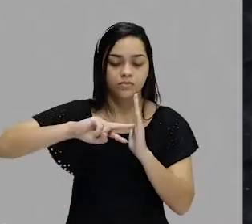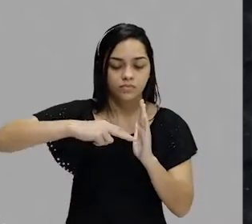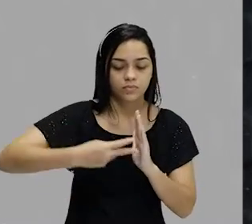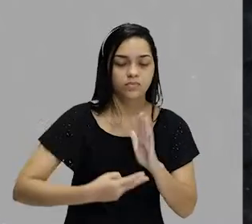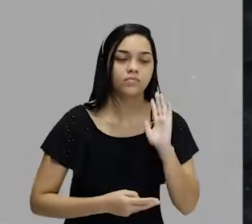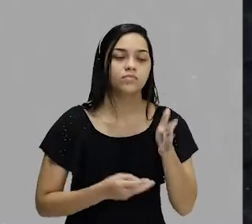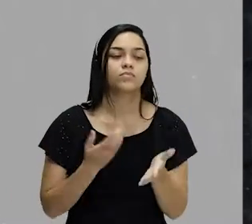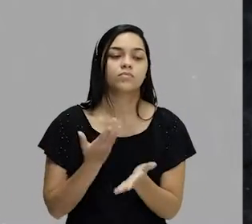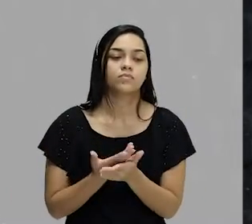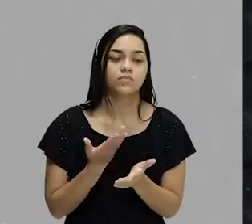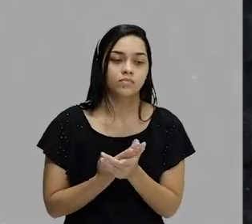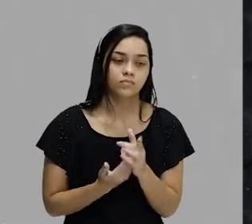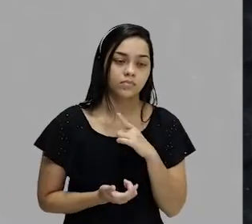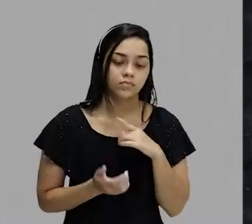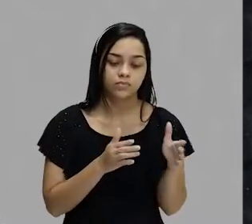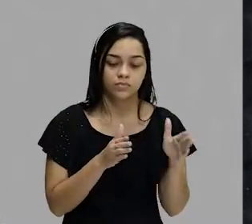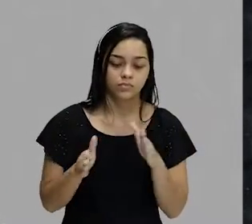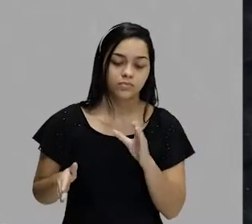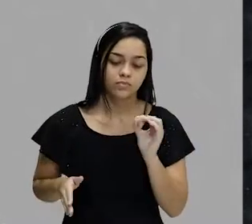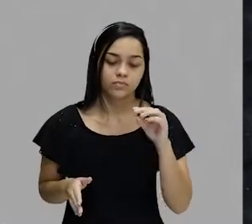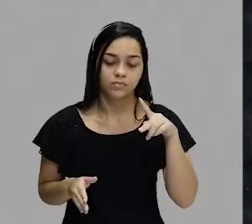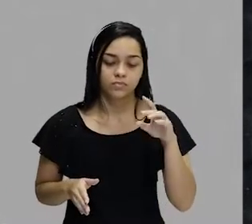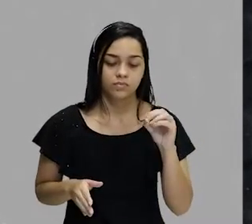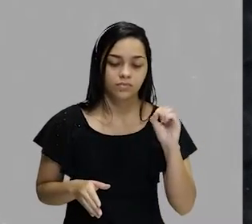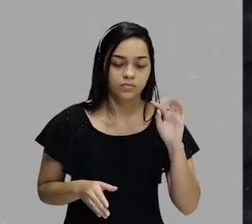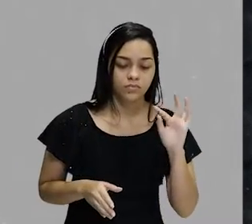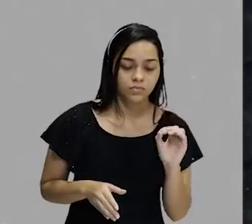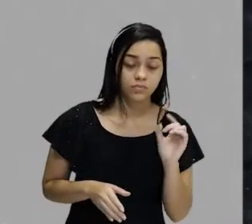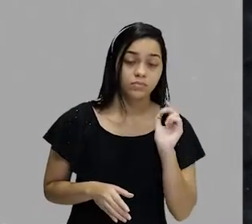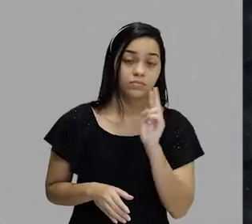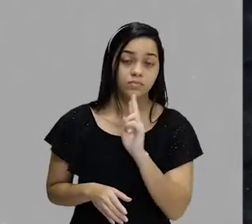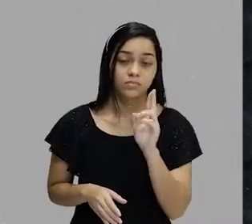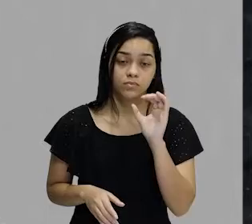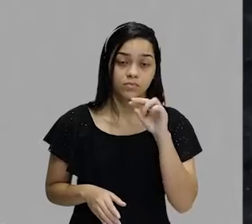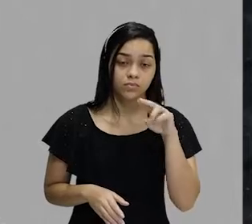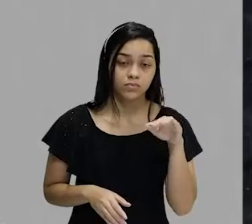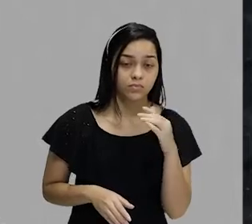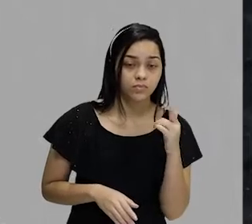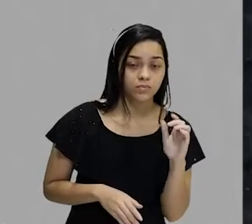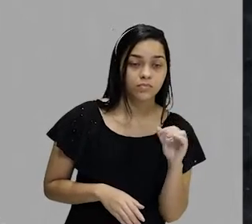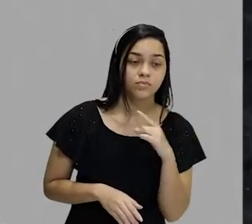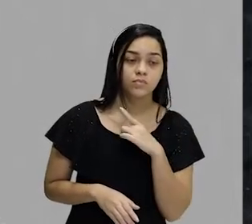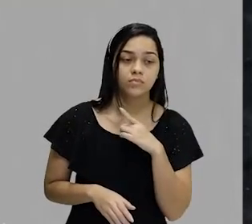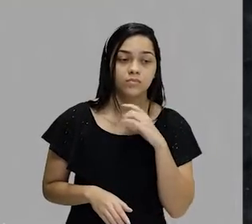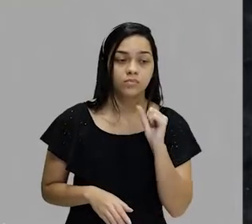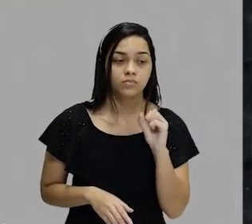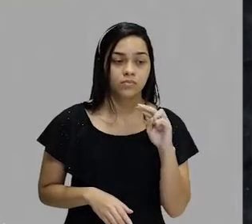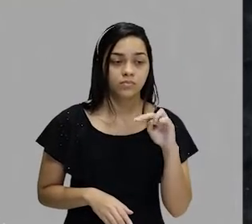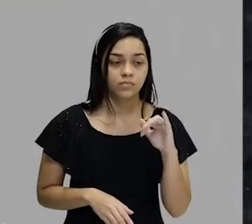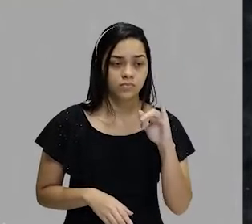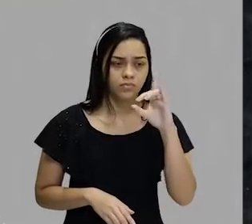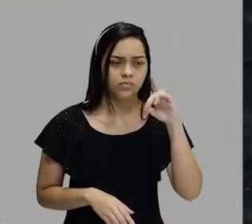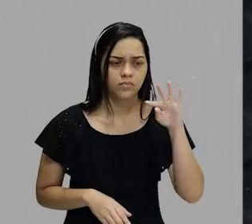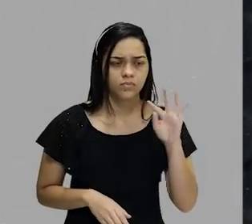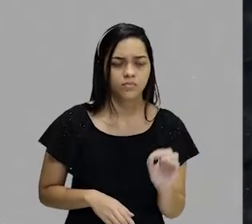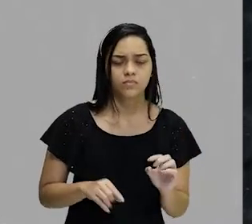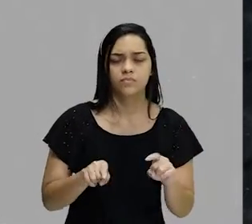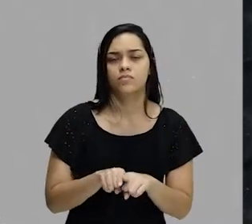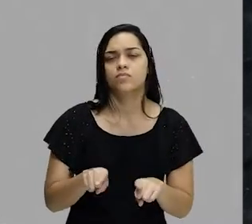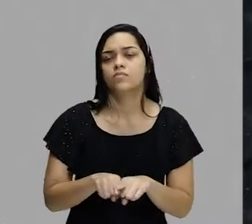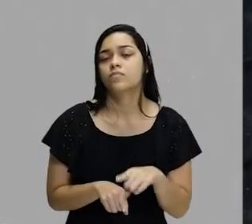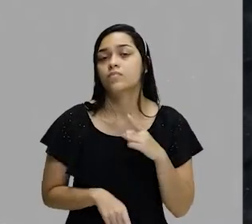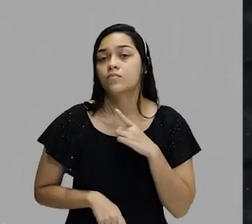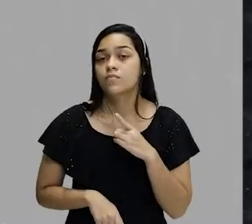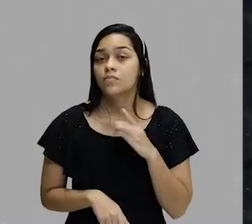isso lá no período composto por coordenação. Sabemos que o nome conjunção é por causa de síndeto, e síndeto